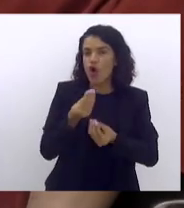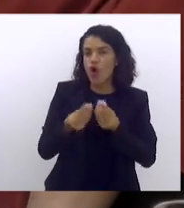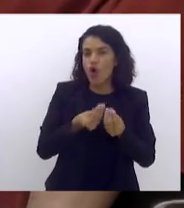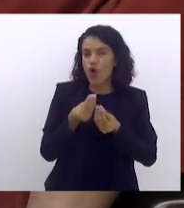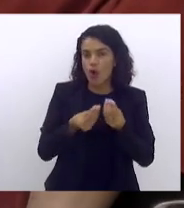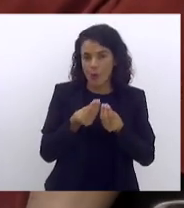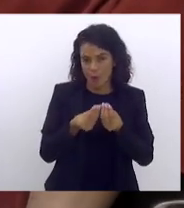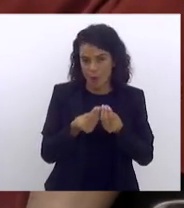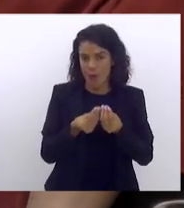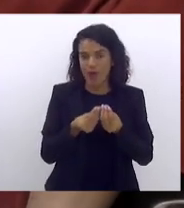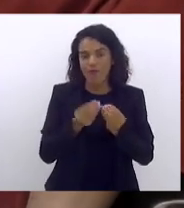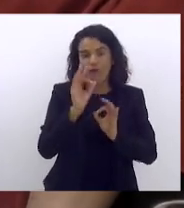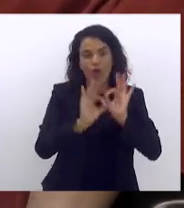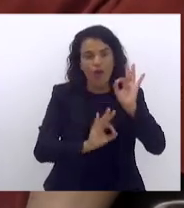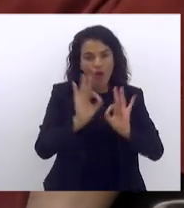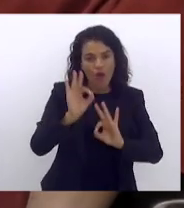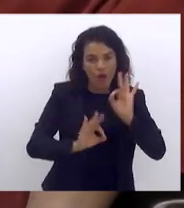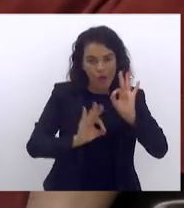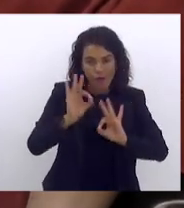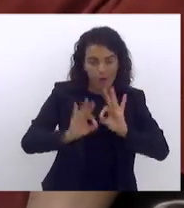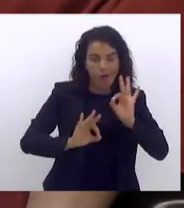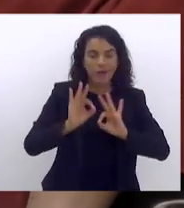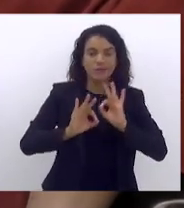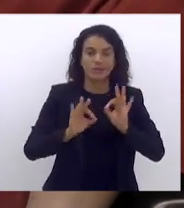né? Então, ele passou